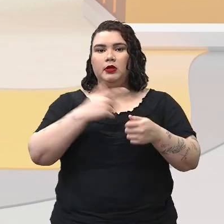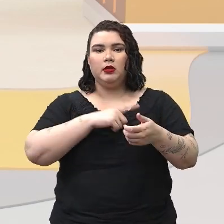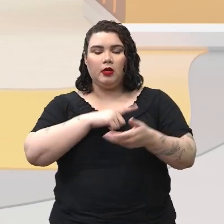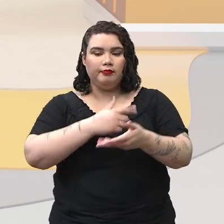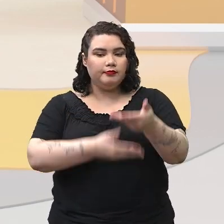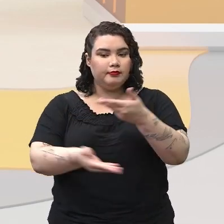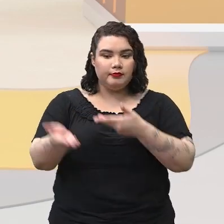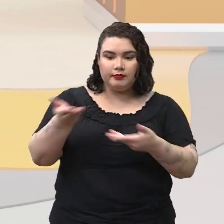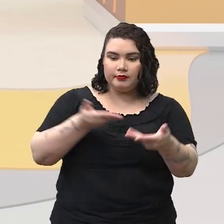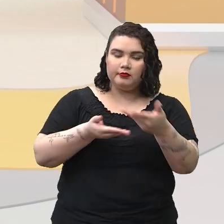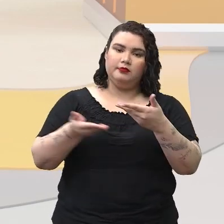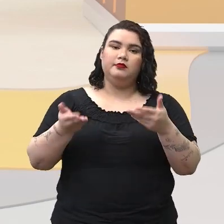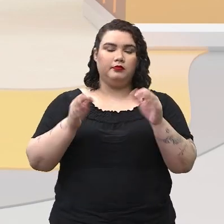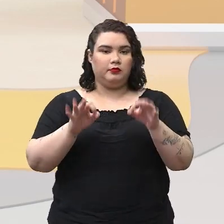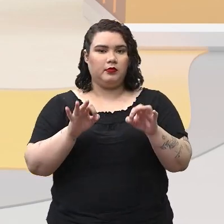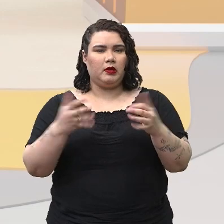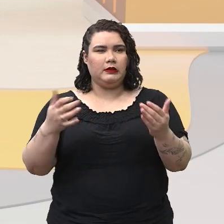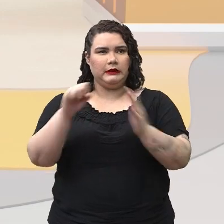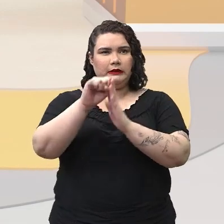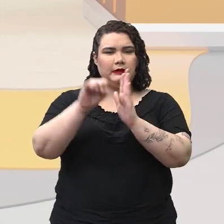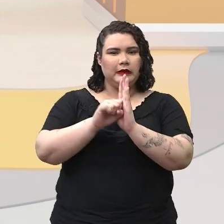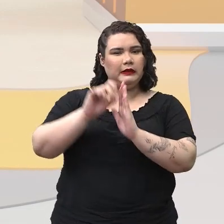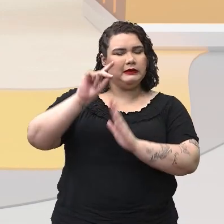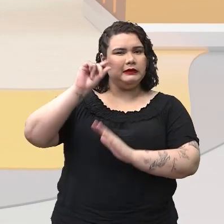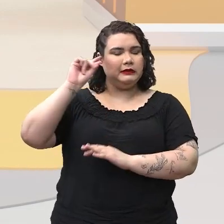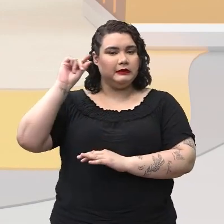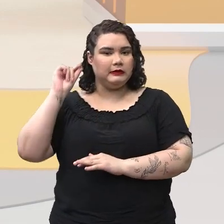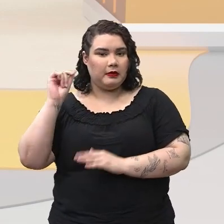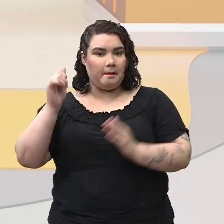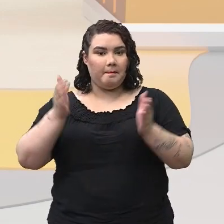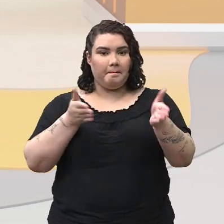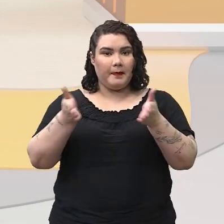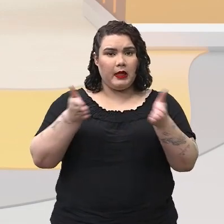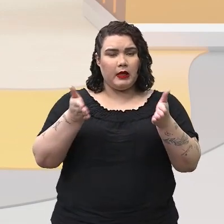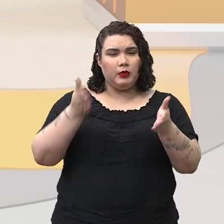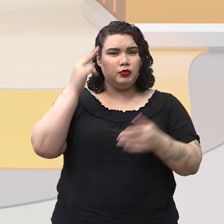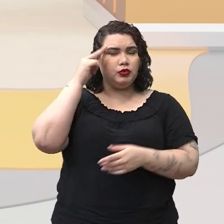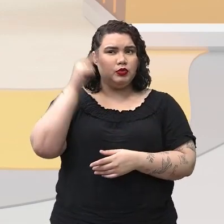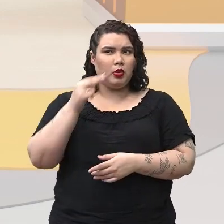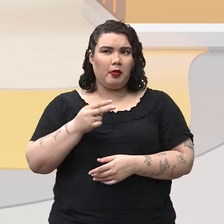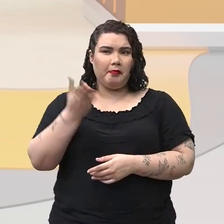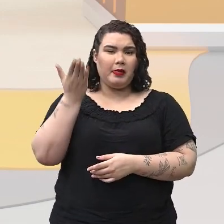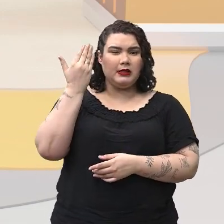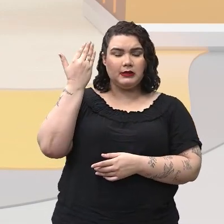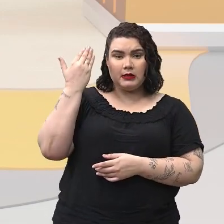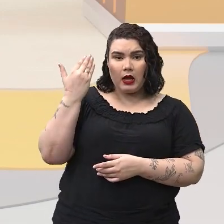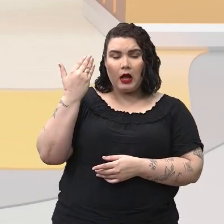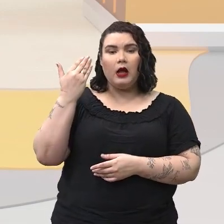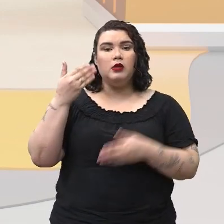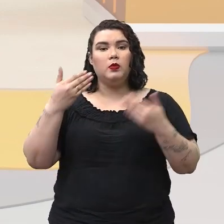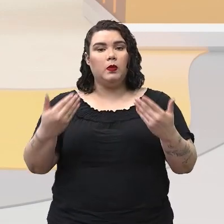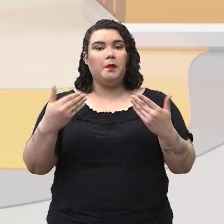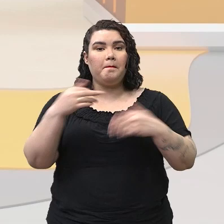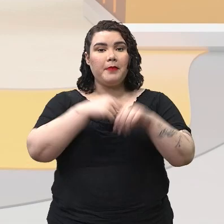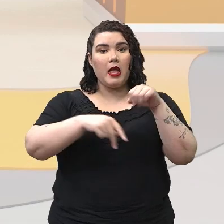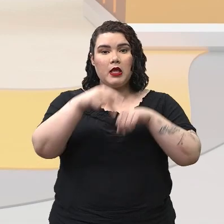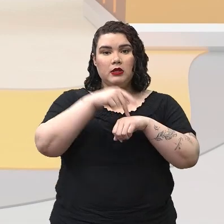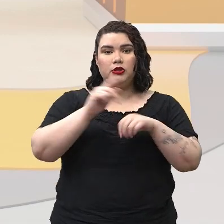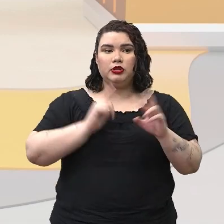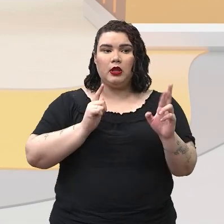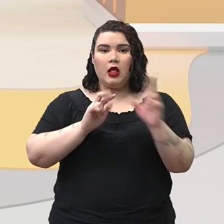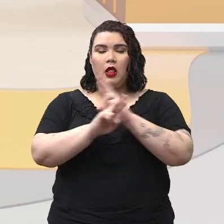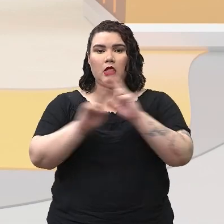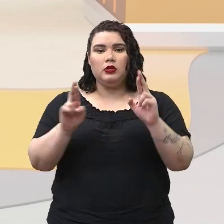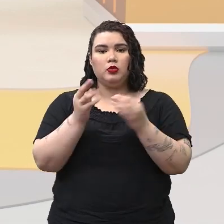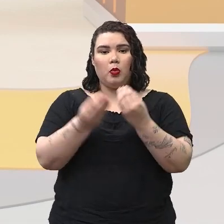Há séculos atrás, né, alguns períodos mais históricos antigos, né, as relações elas eram